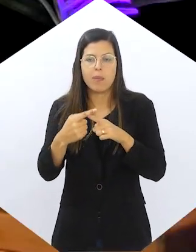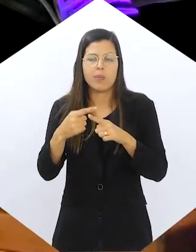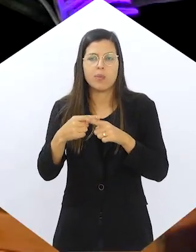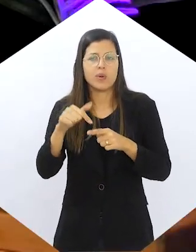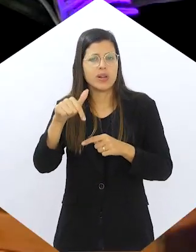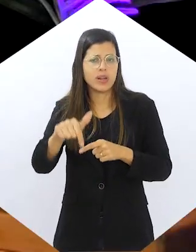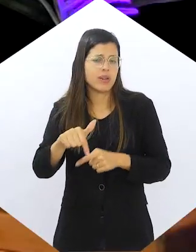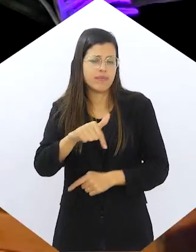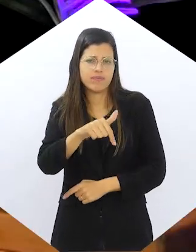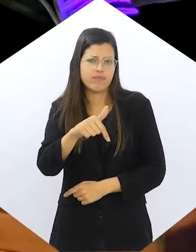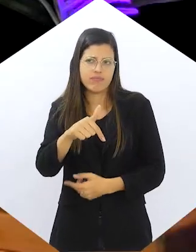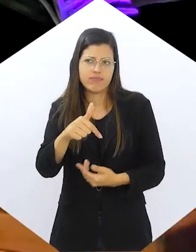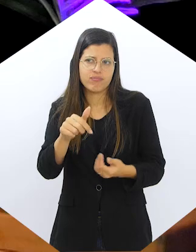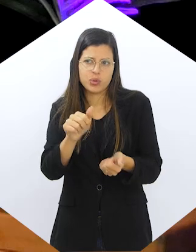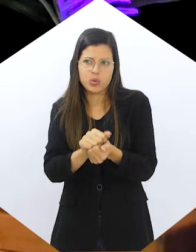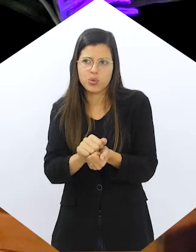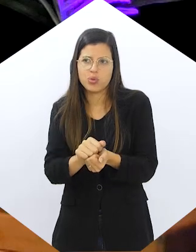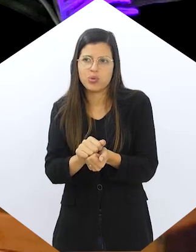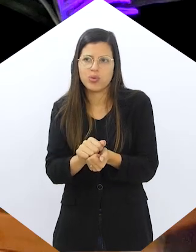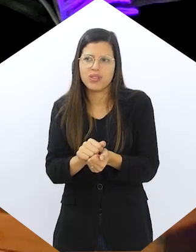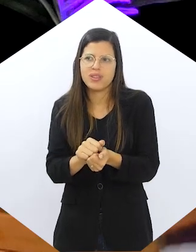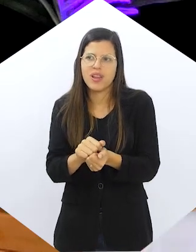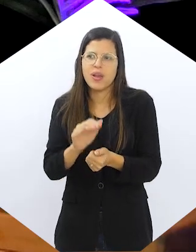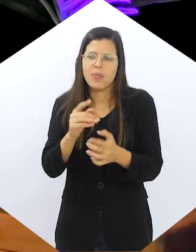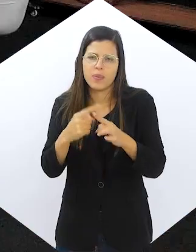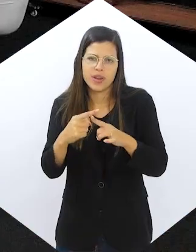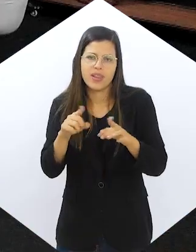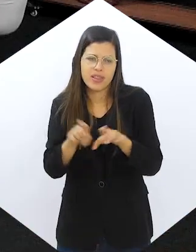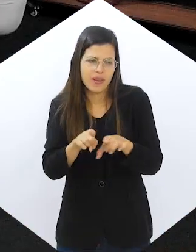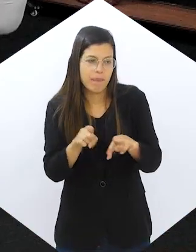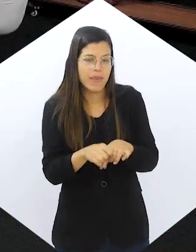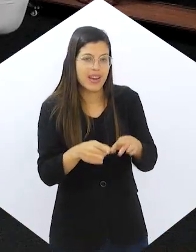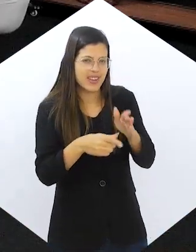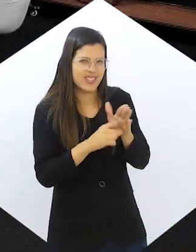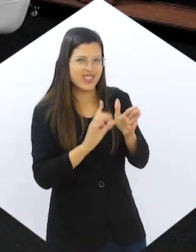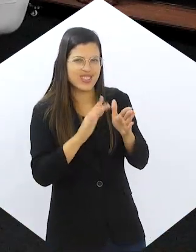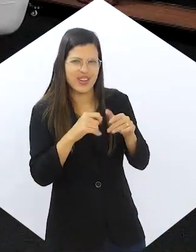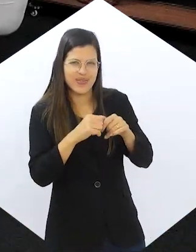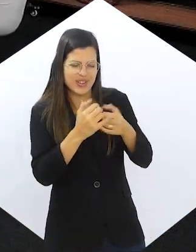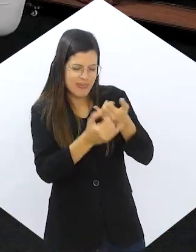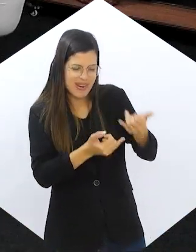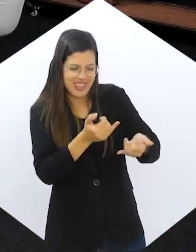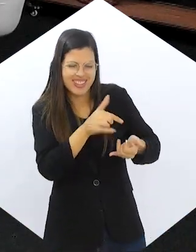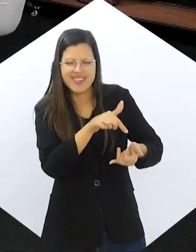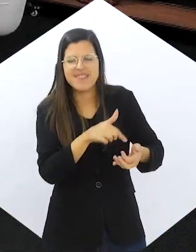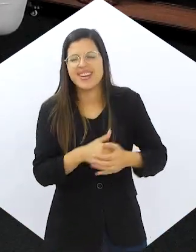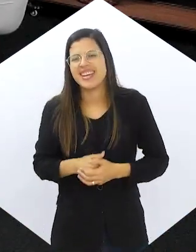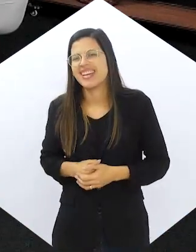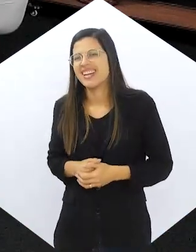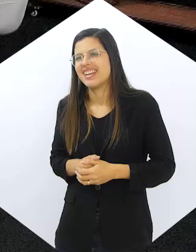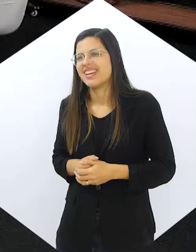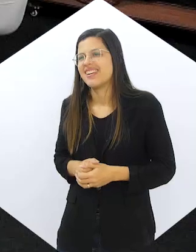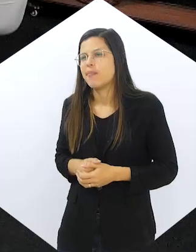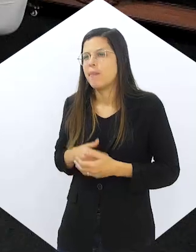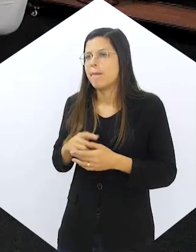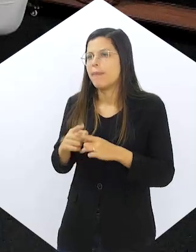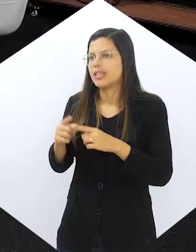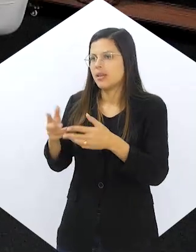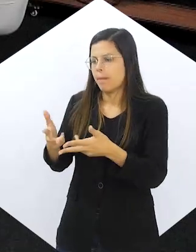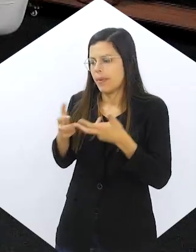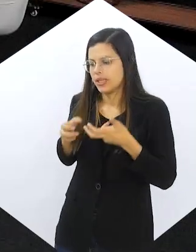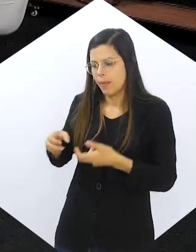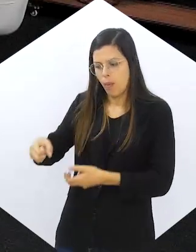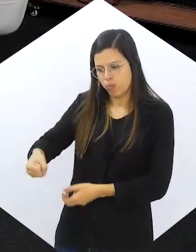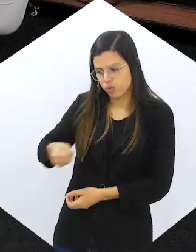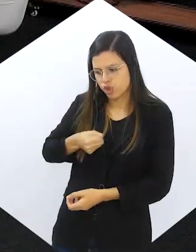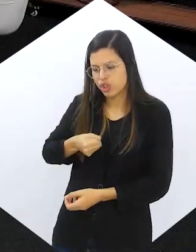ele está aqui, cabe eu puxar. Não, e é porque eu já fiz bagunça com ele antes de deseduquei, né? Então, assim, você vê que eu